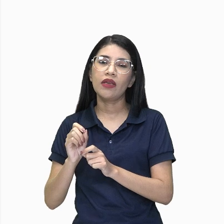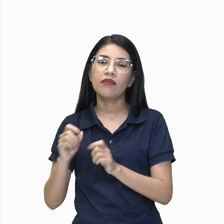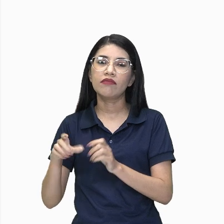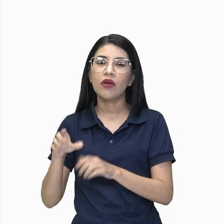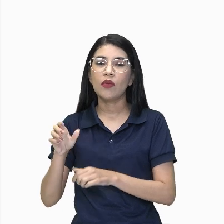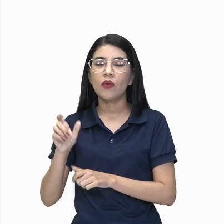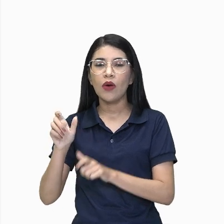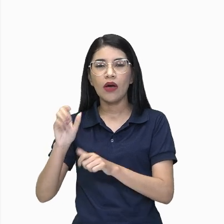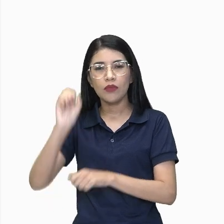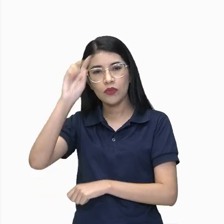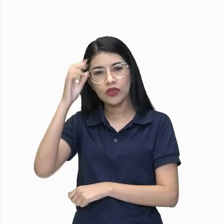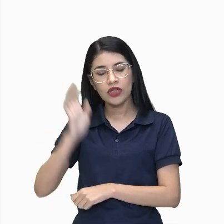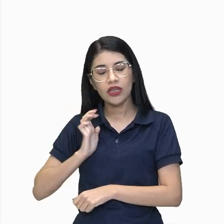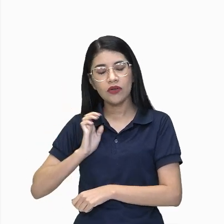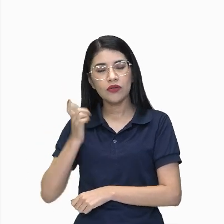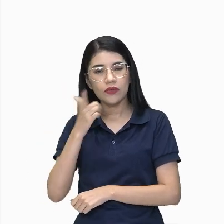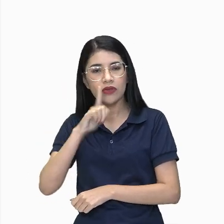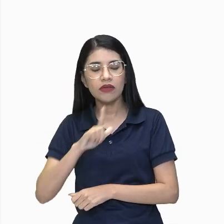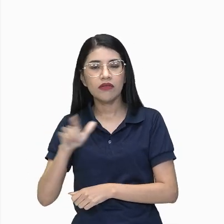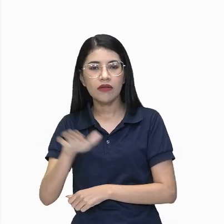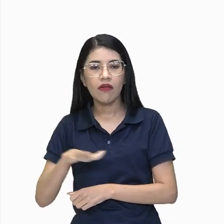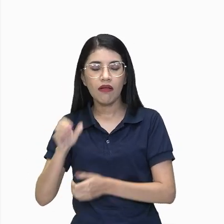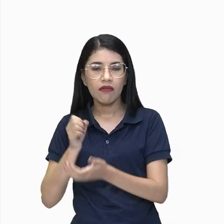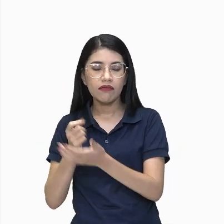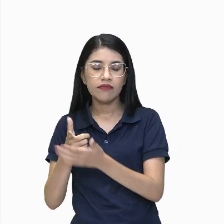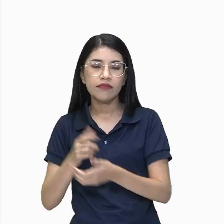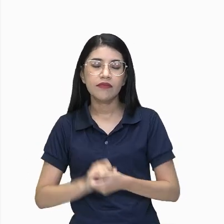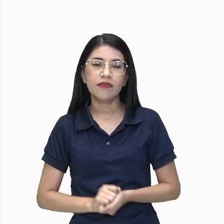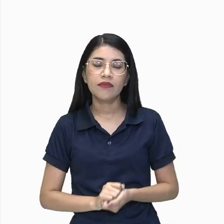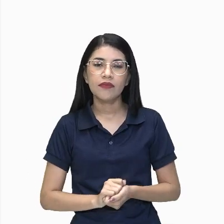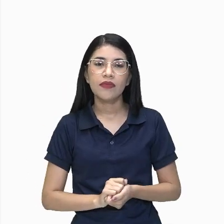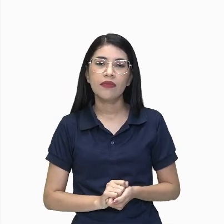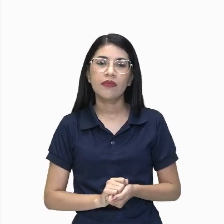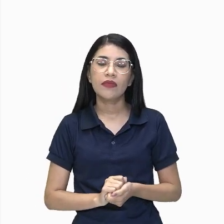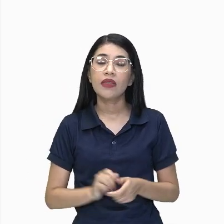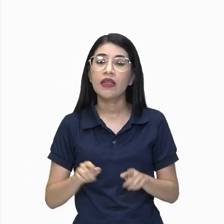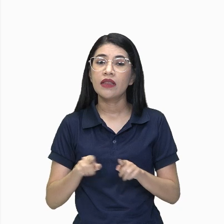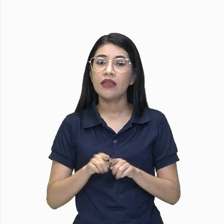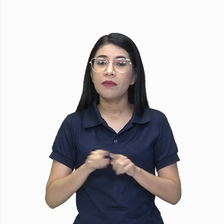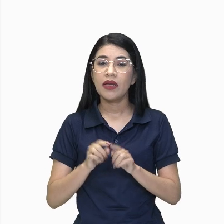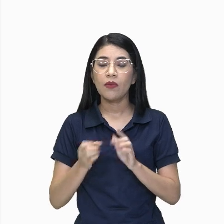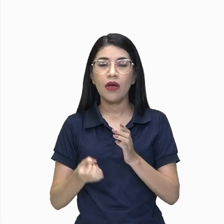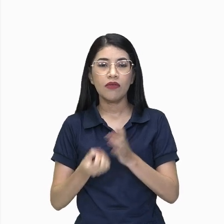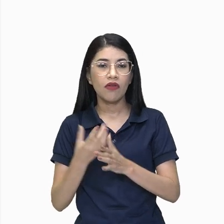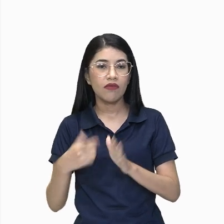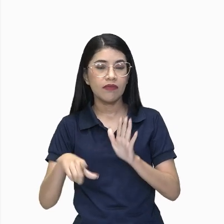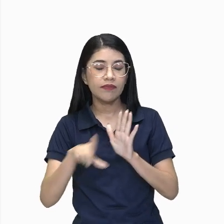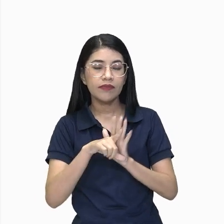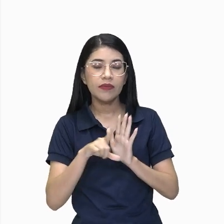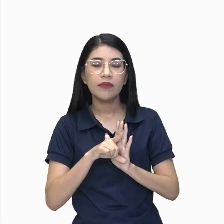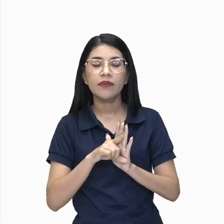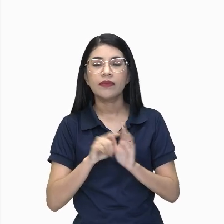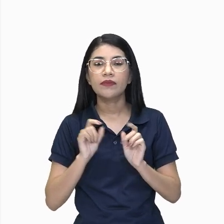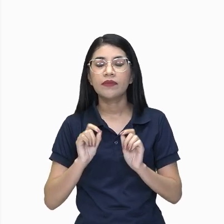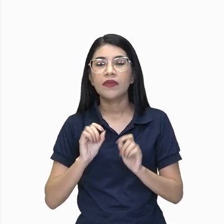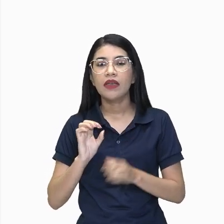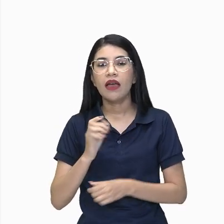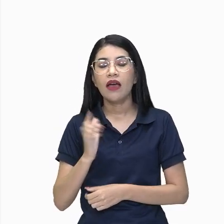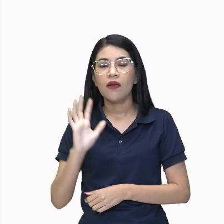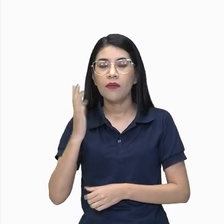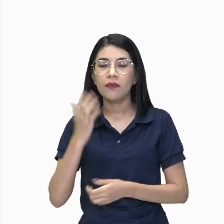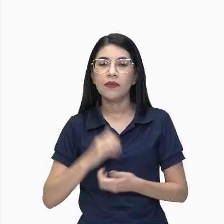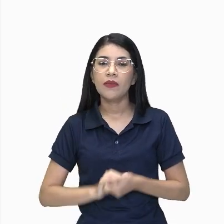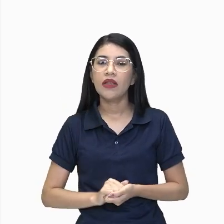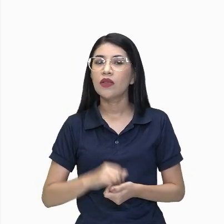documento, a famosa grilagem. Com essa nova lei, nenhuma nova sesmaria, ou seja, nenhuma porção territorial, poderia